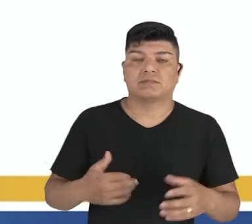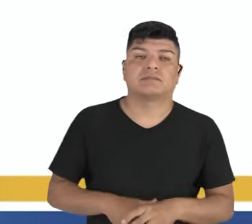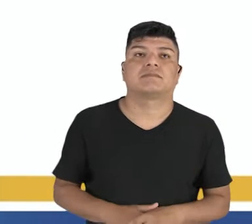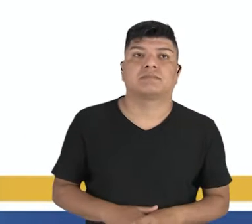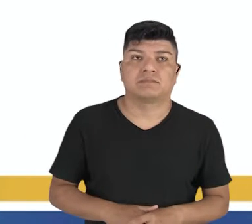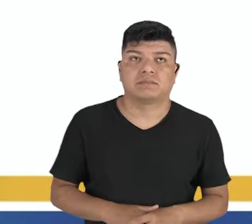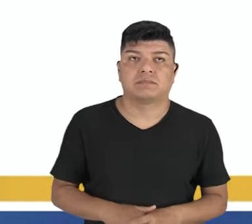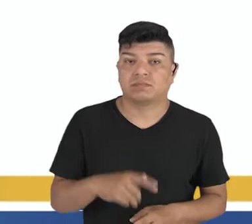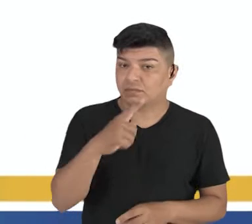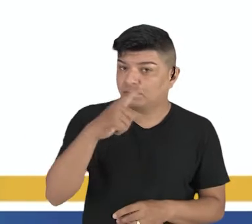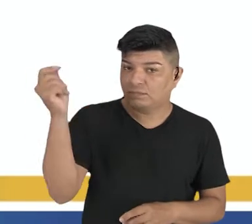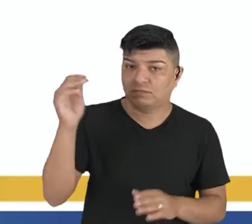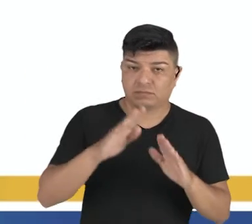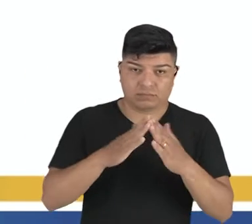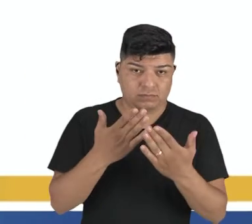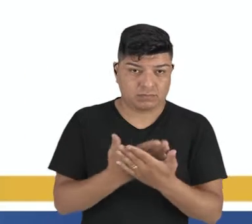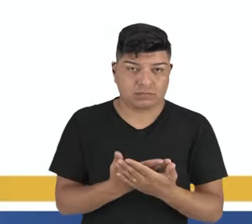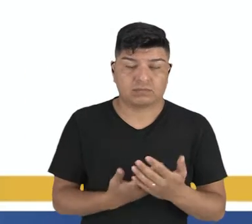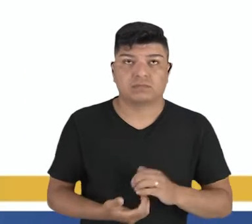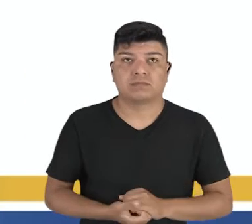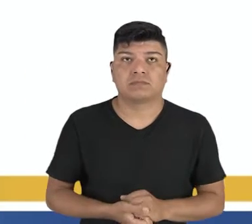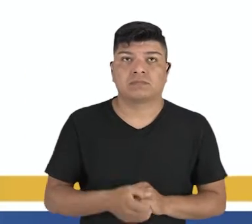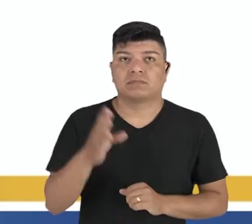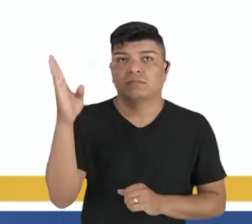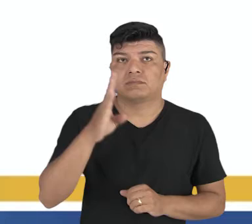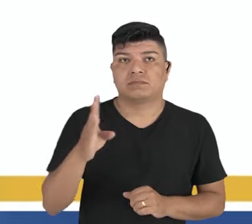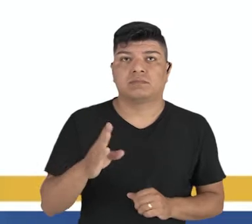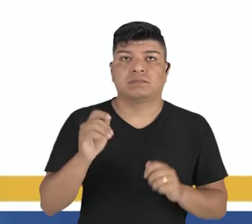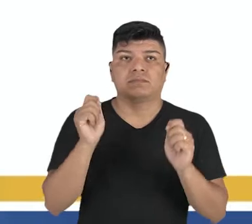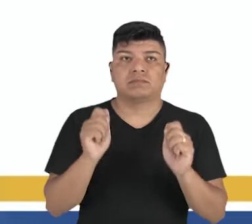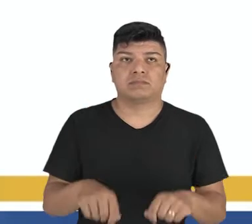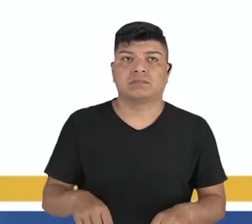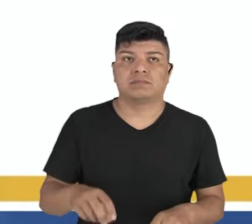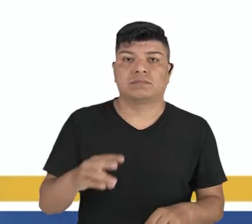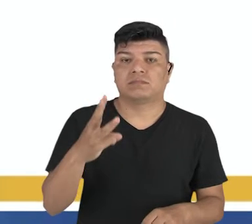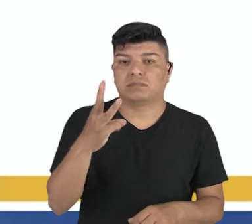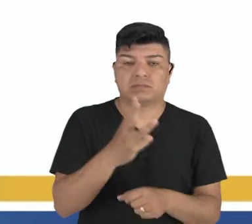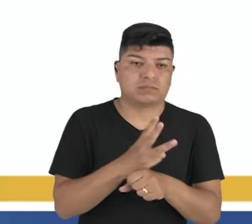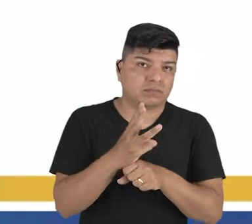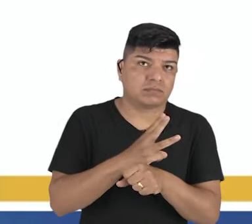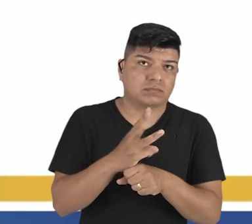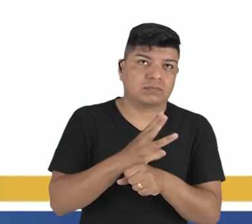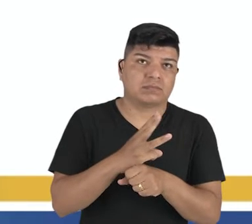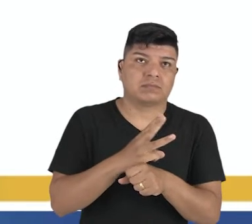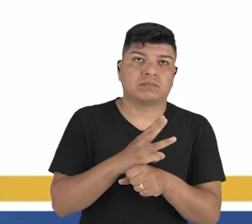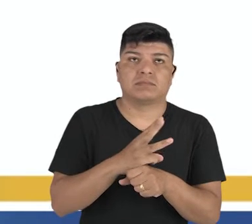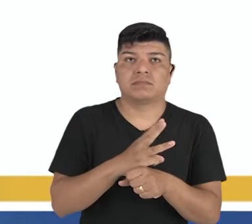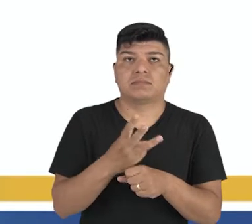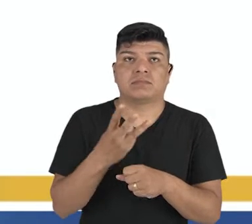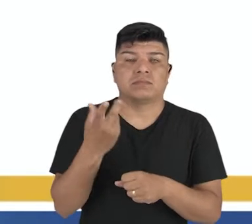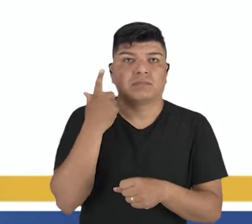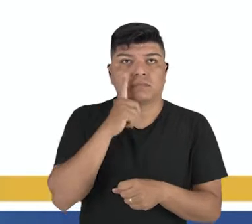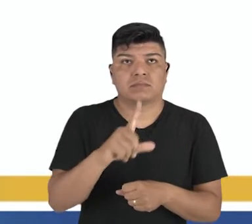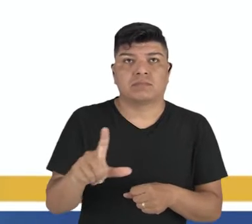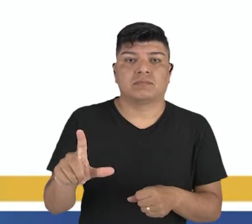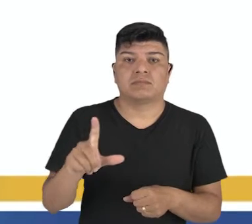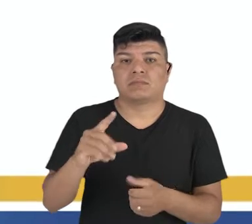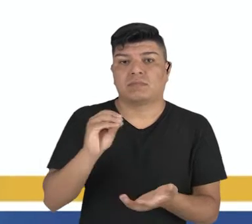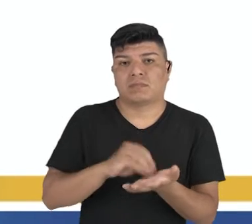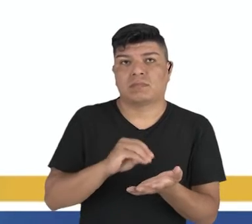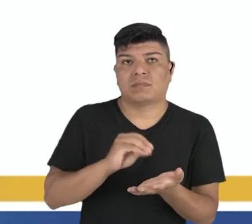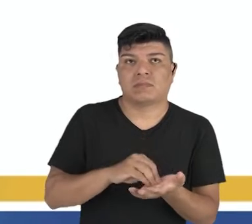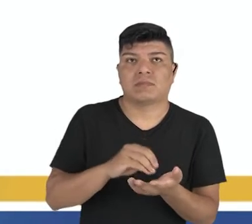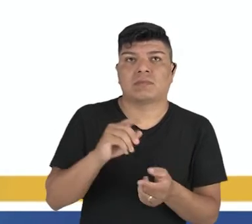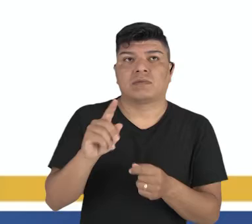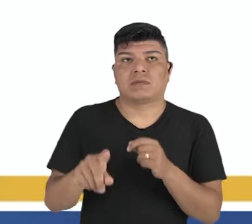lá? Evasão escolar. Brasil pode levar 3 anos para recuperar déficit no